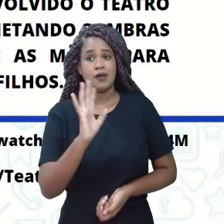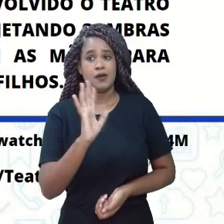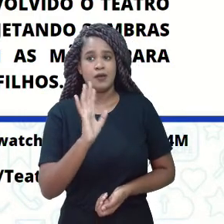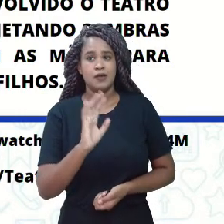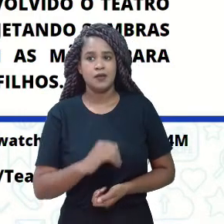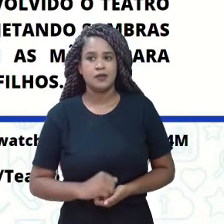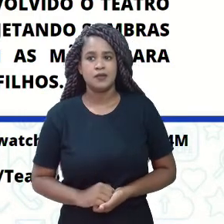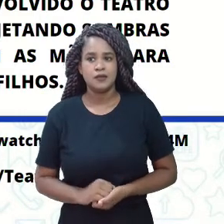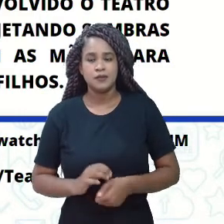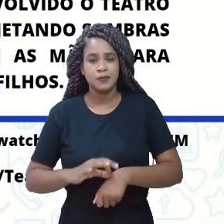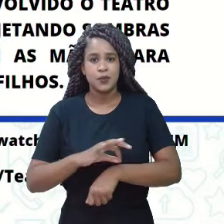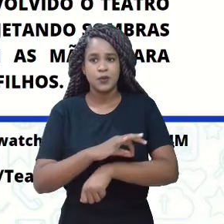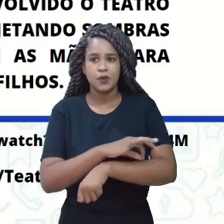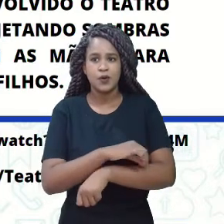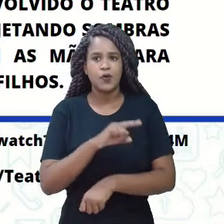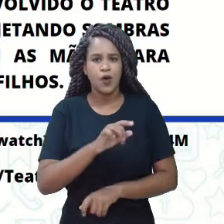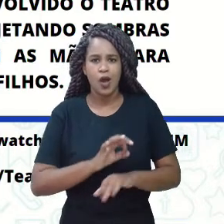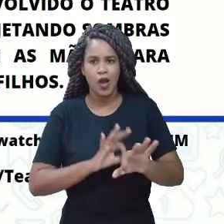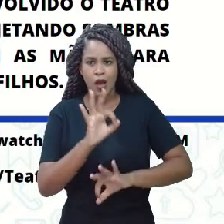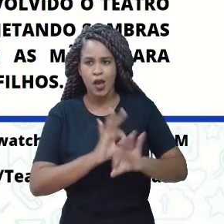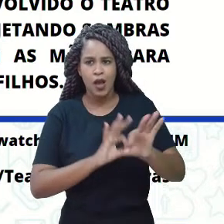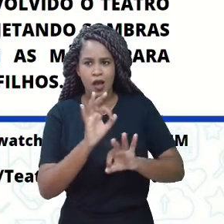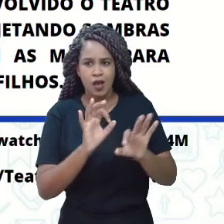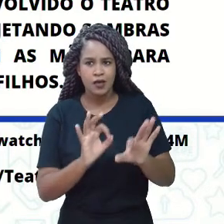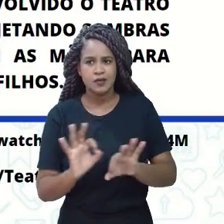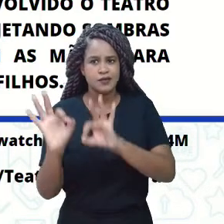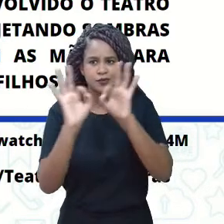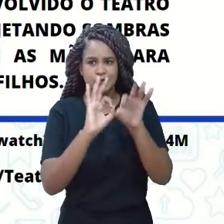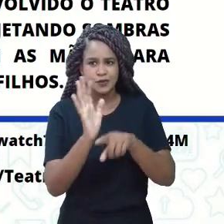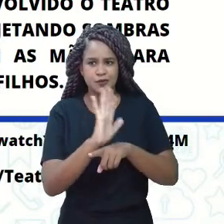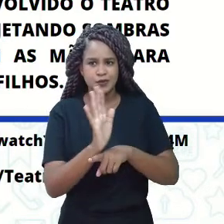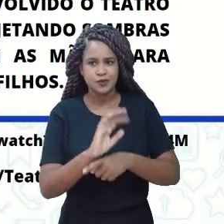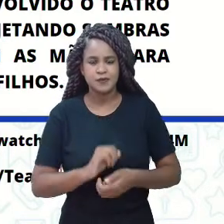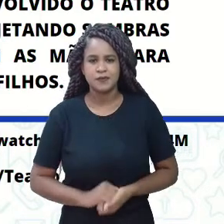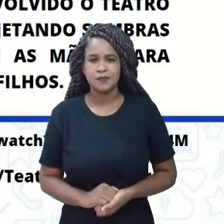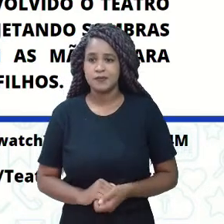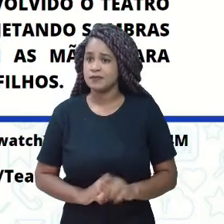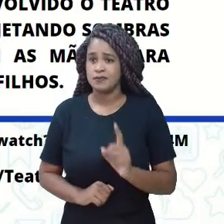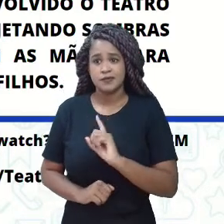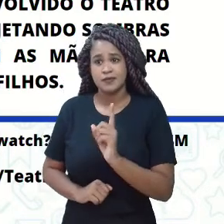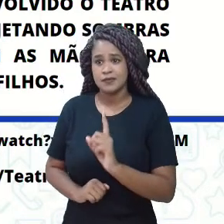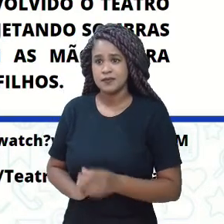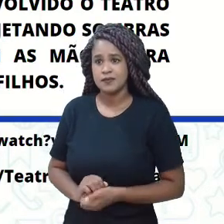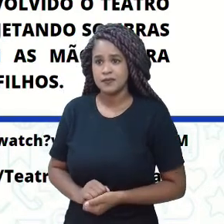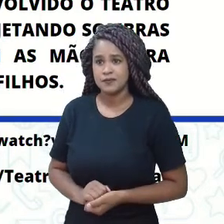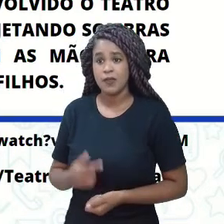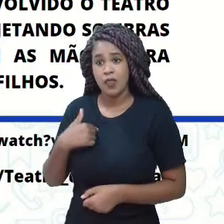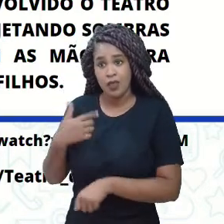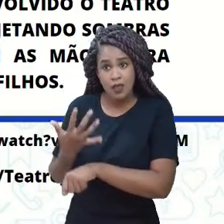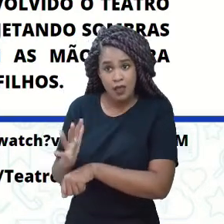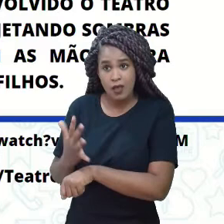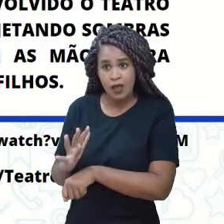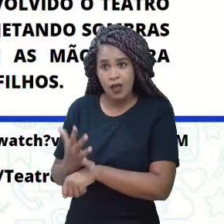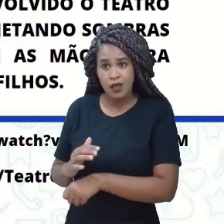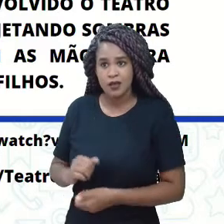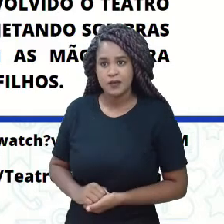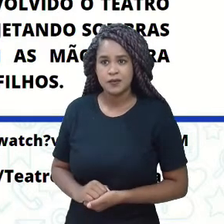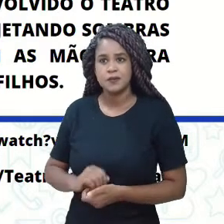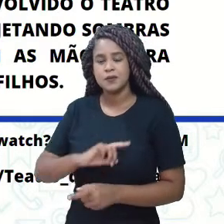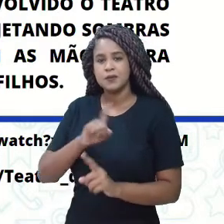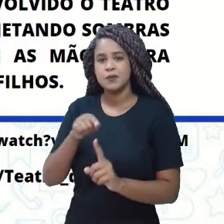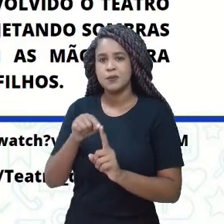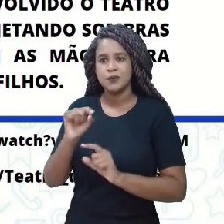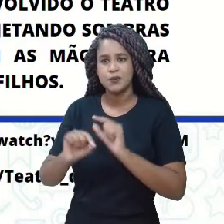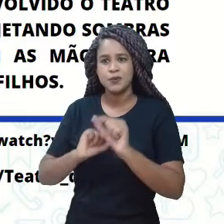gafanhoto. O senhor não está se preparando para o frio do inverno? Oh, não, eu estou ensaiando para virar um cantor